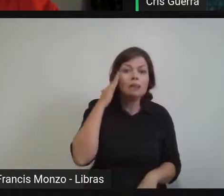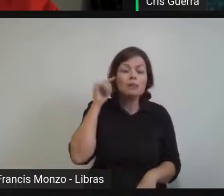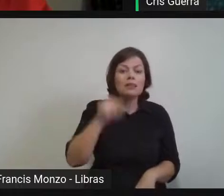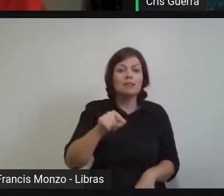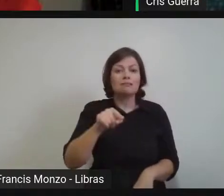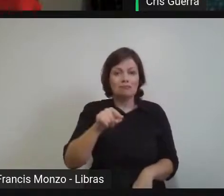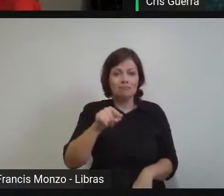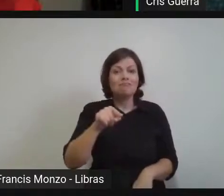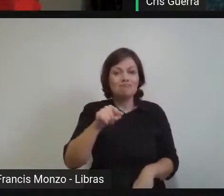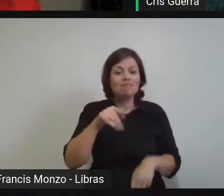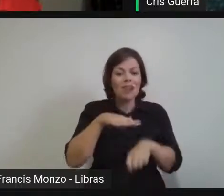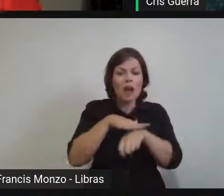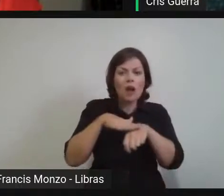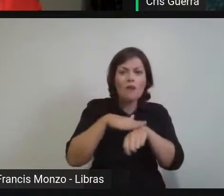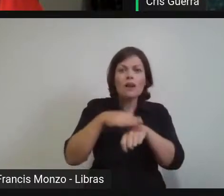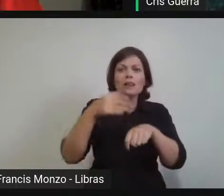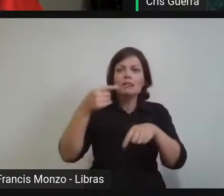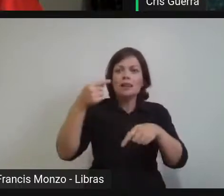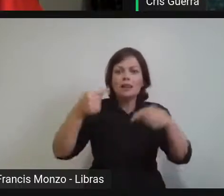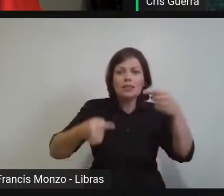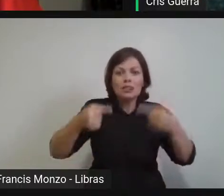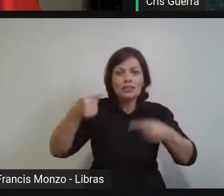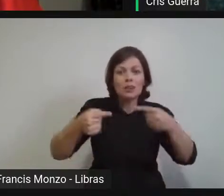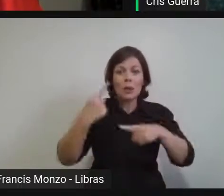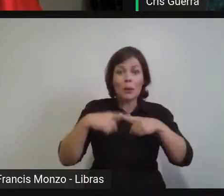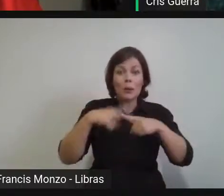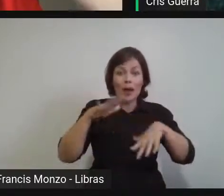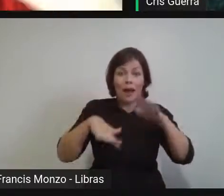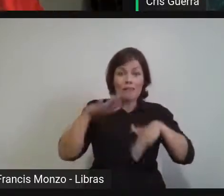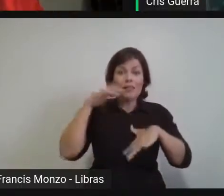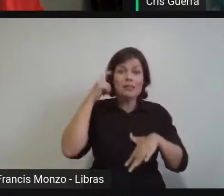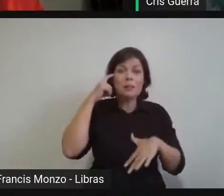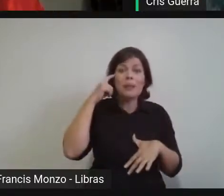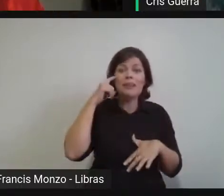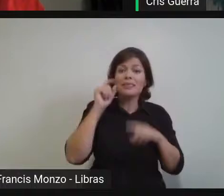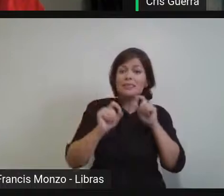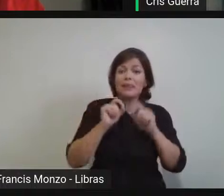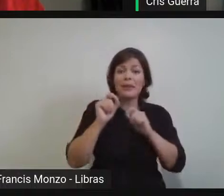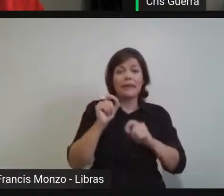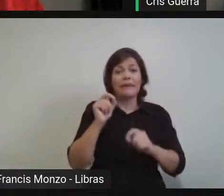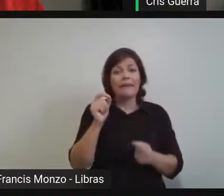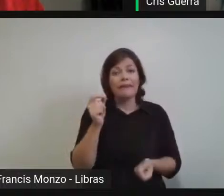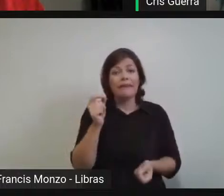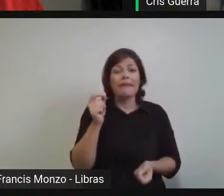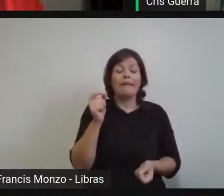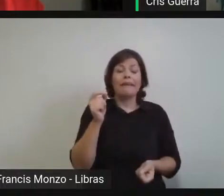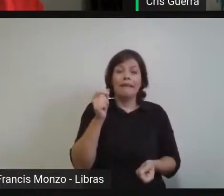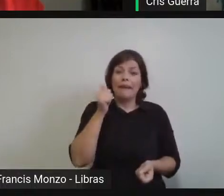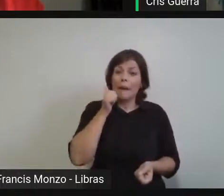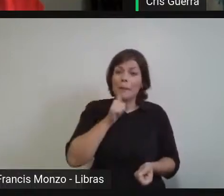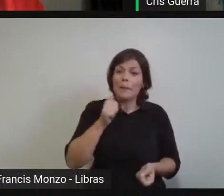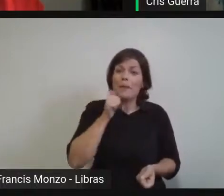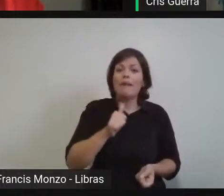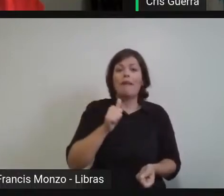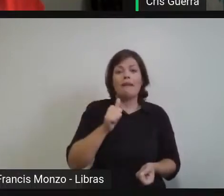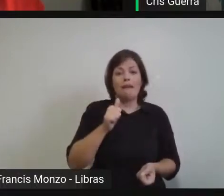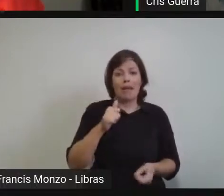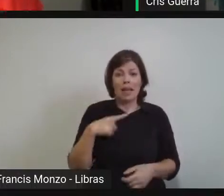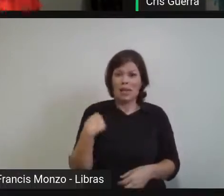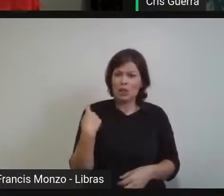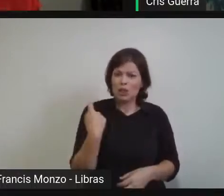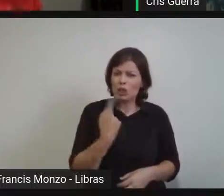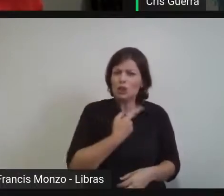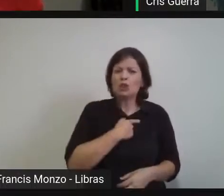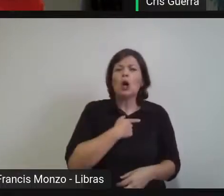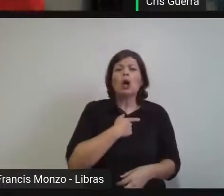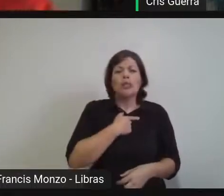nessa conversa, porque às vezes a gente acha que as mulheres também, né, e nós ficamos sobrecarregados, mas muitas vezes eles